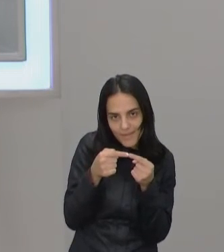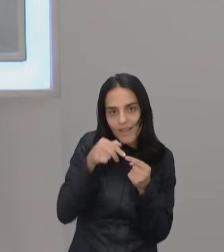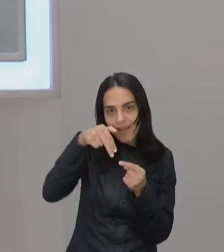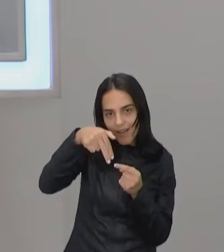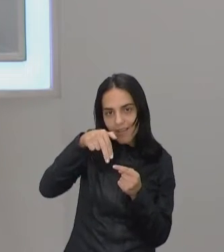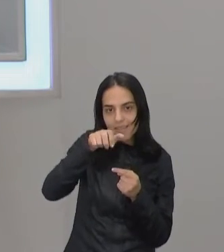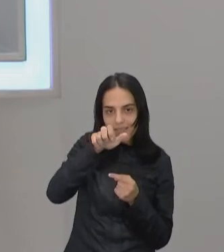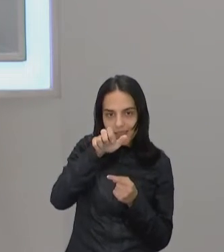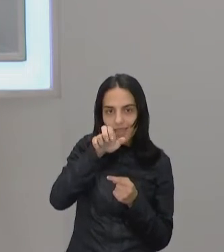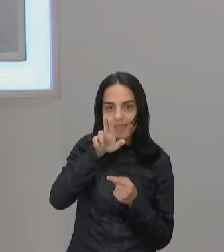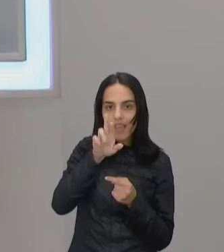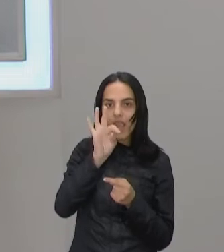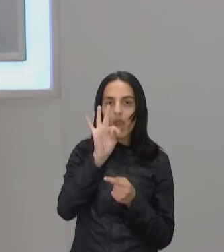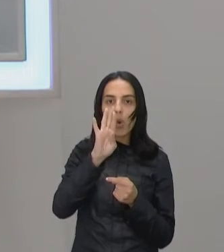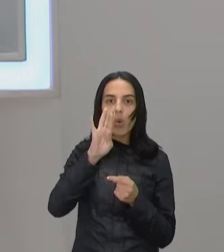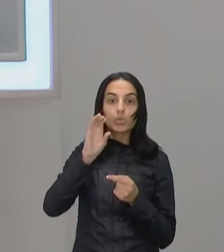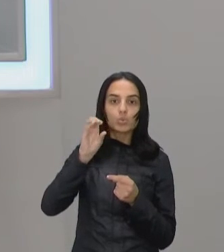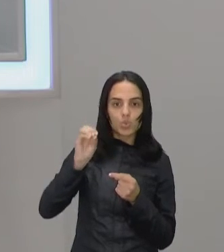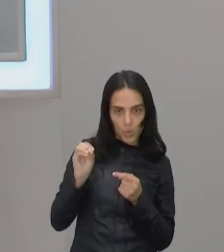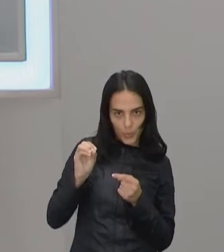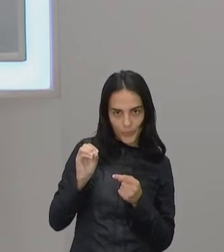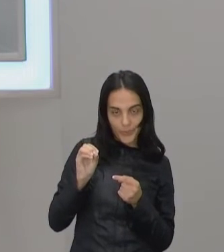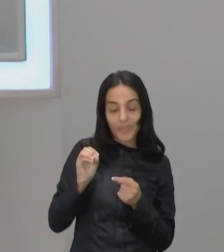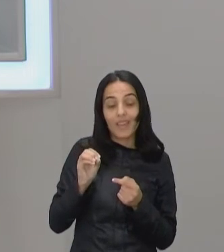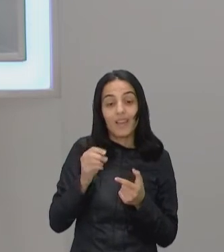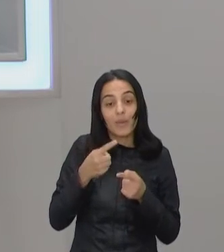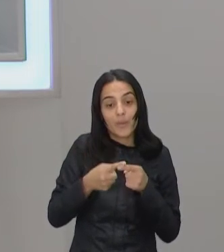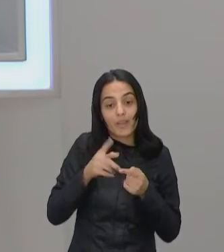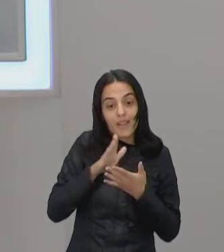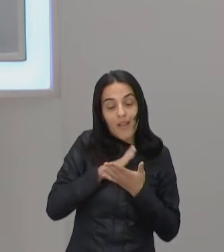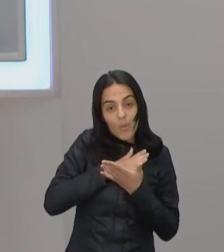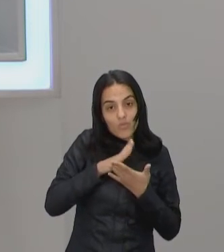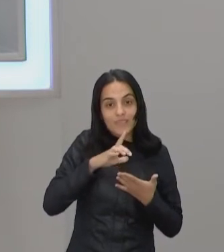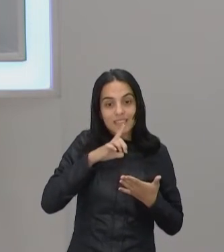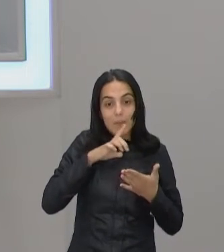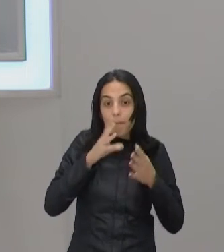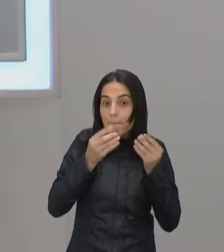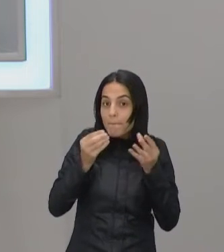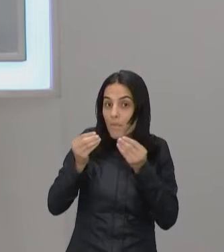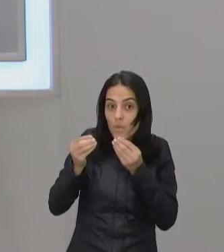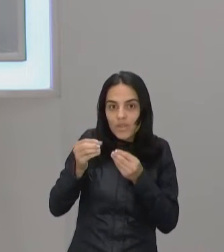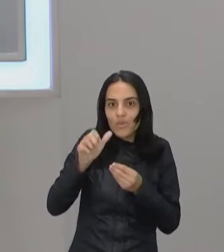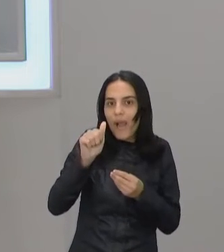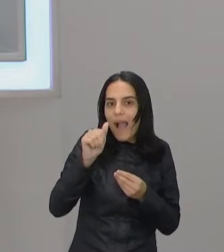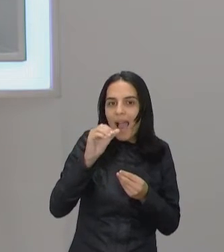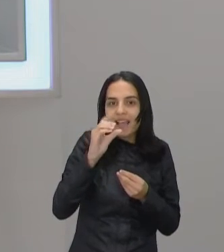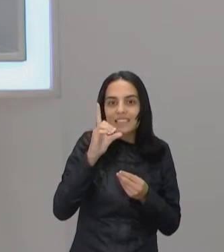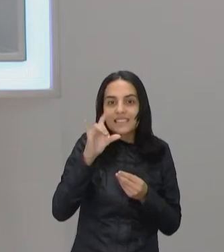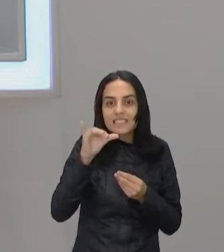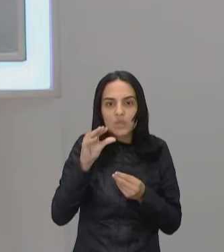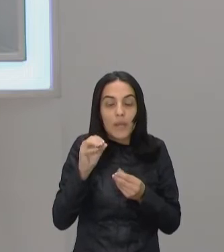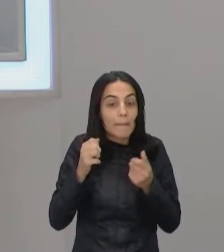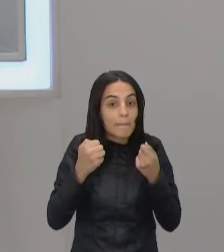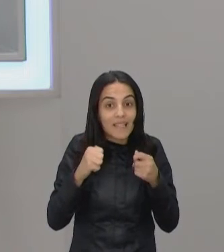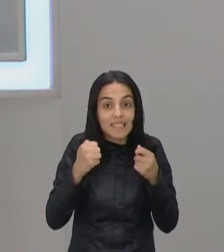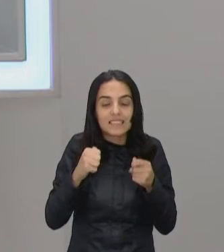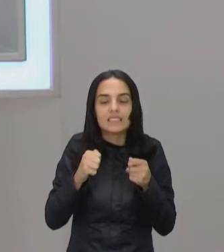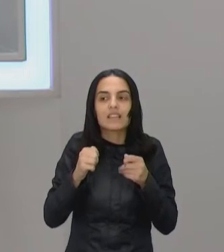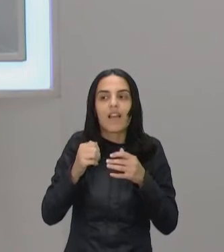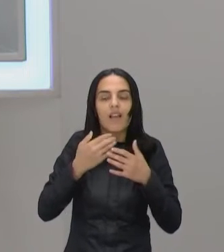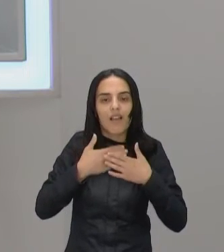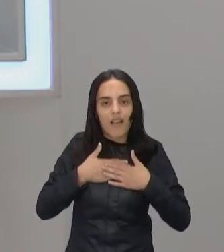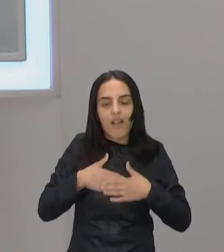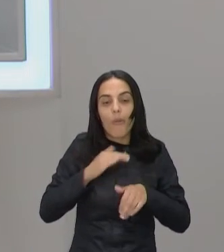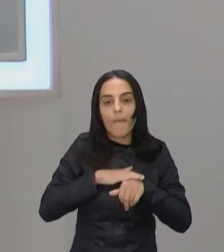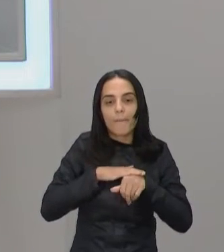existem meios que podem estar muito ácidos, certo? E eu preciso neutralizar aquele meio. Porque as reações que